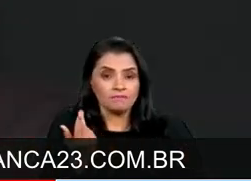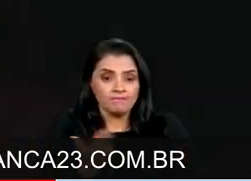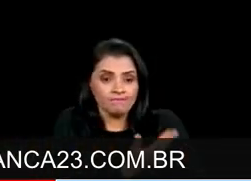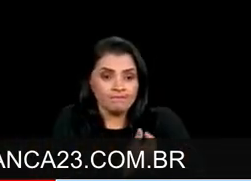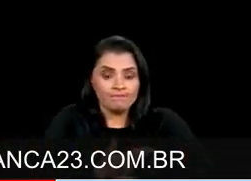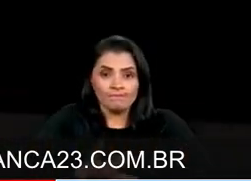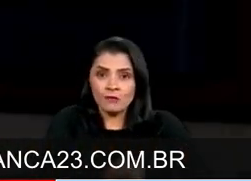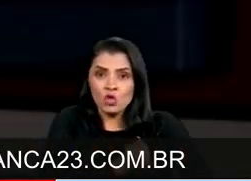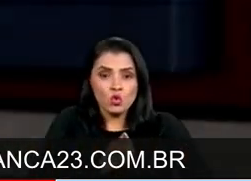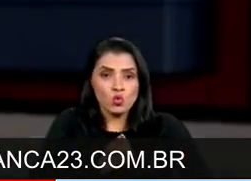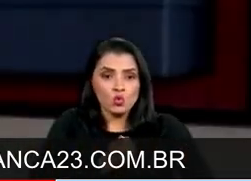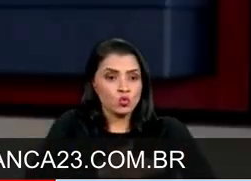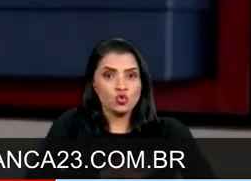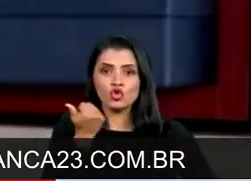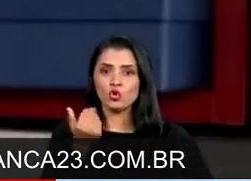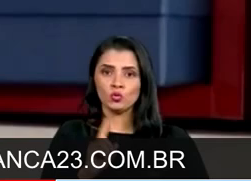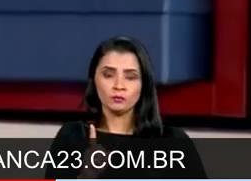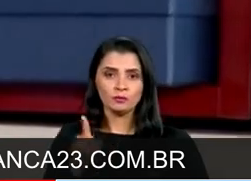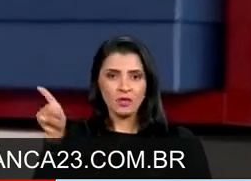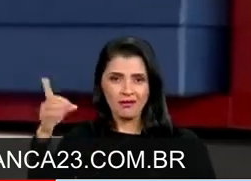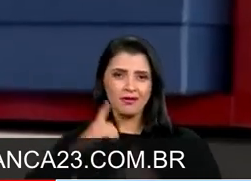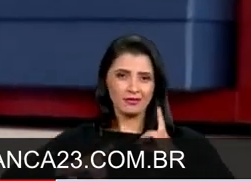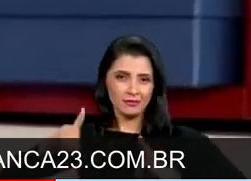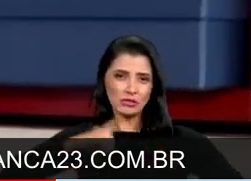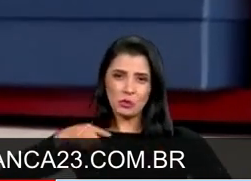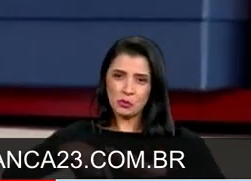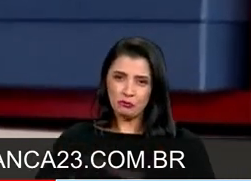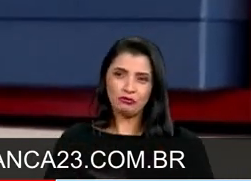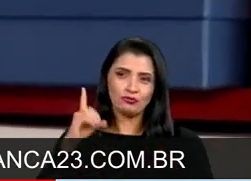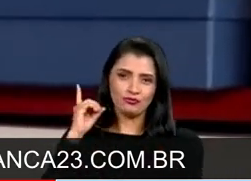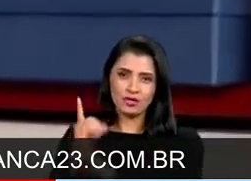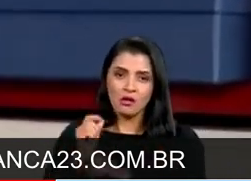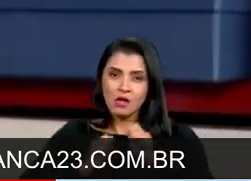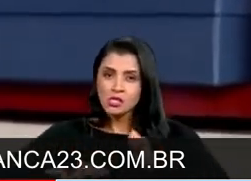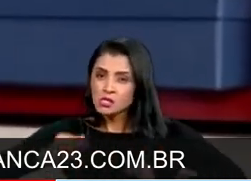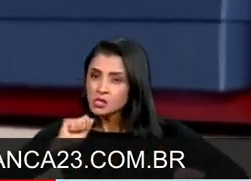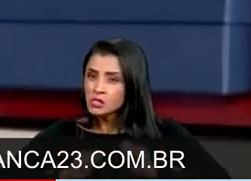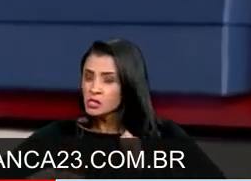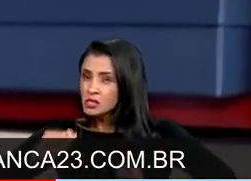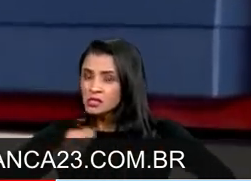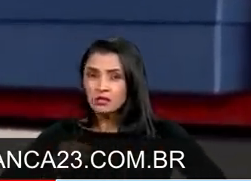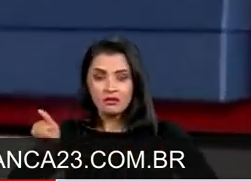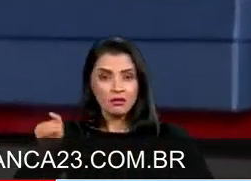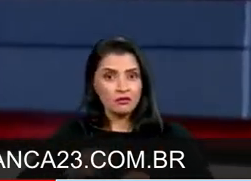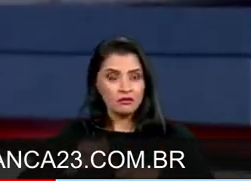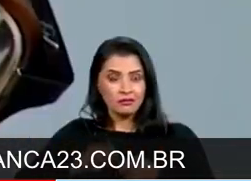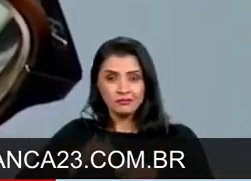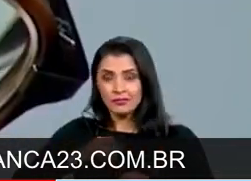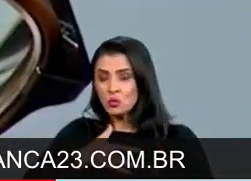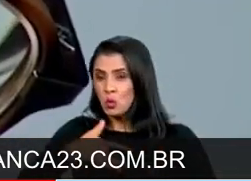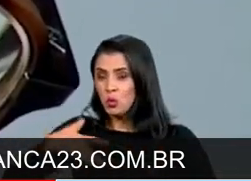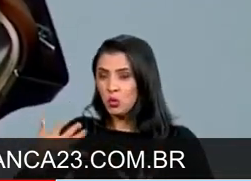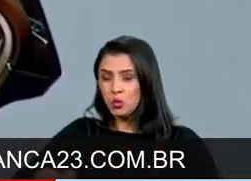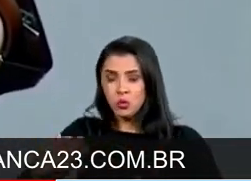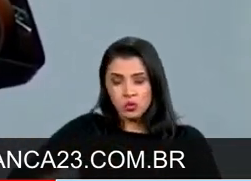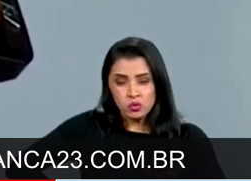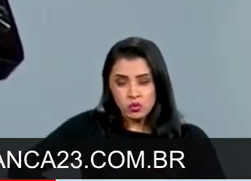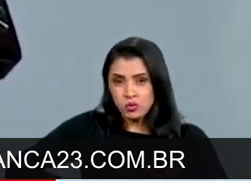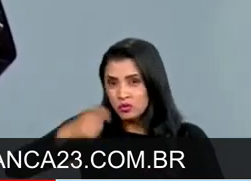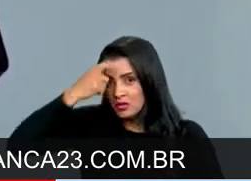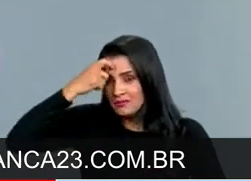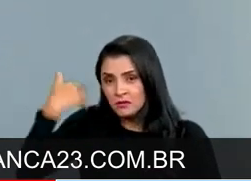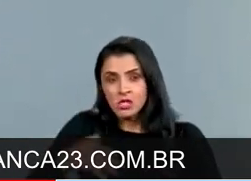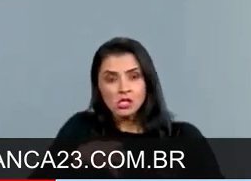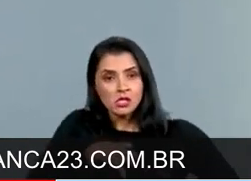mais saiu. Ele tem diagnóstico de depressão profunda e ansiedade, condição que o faz ter sofrimento mental e angústia extrema. É